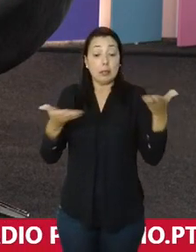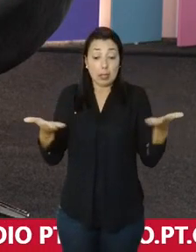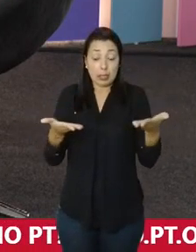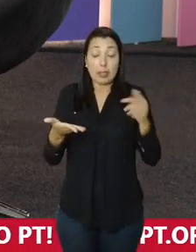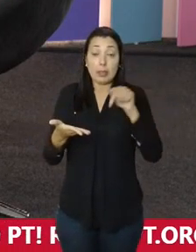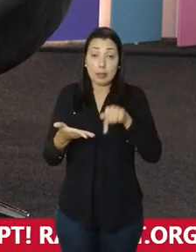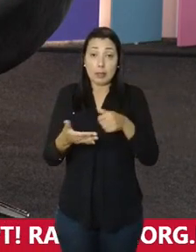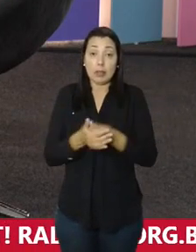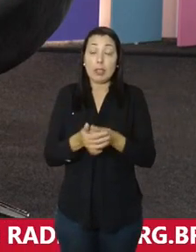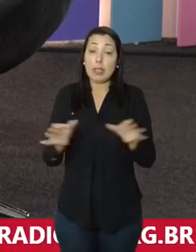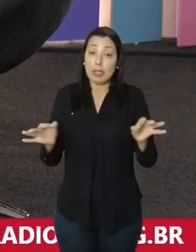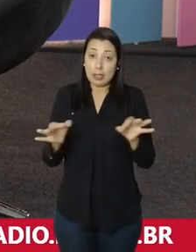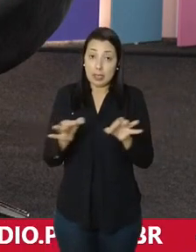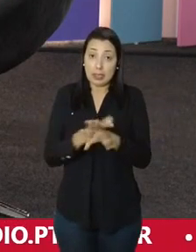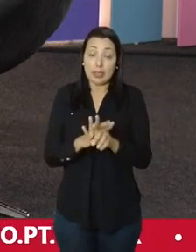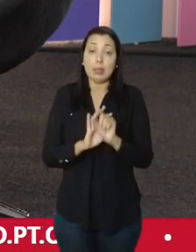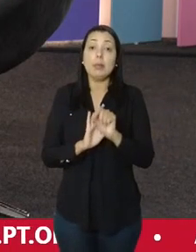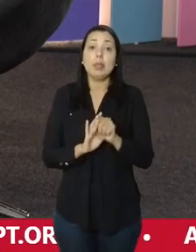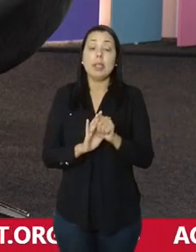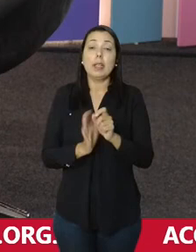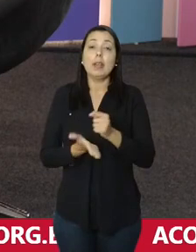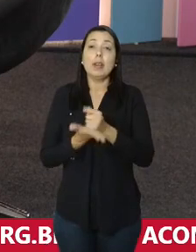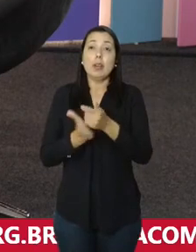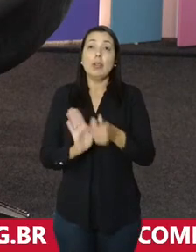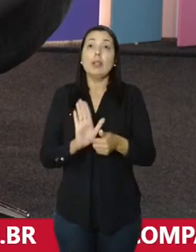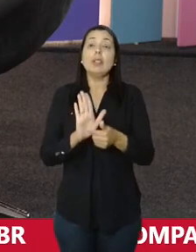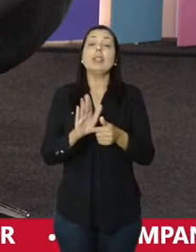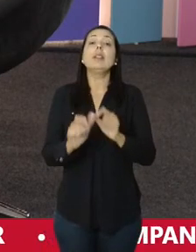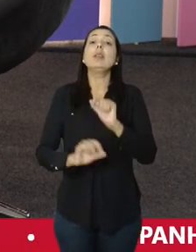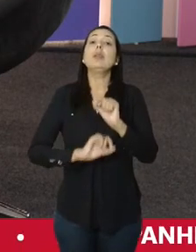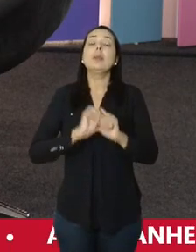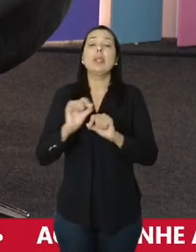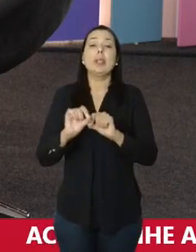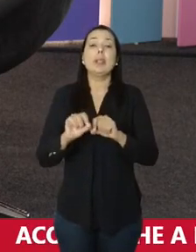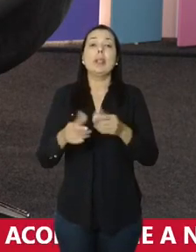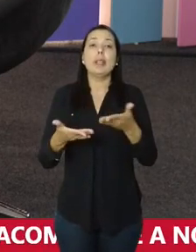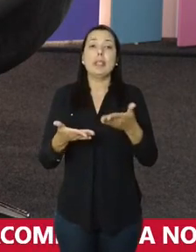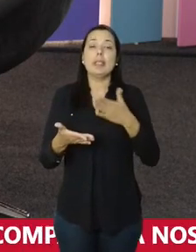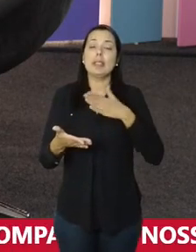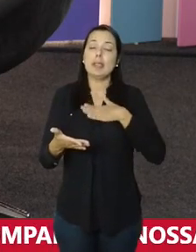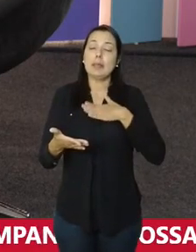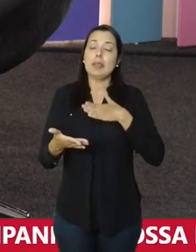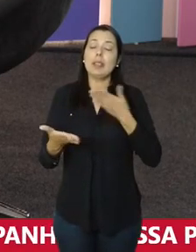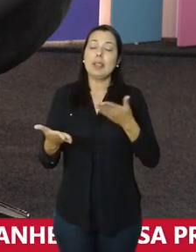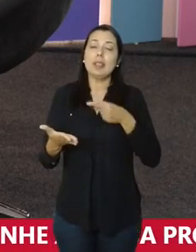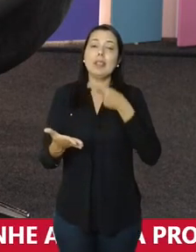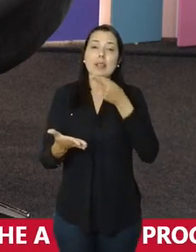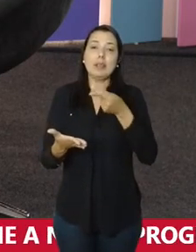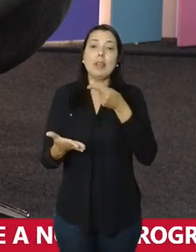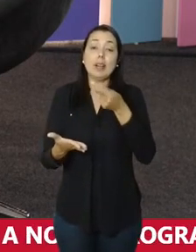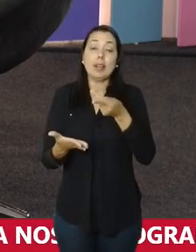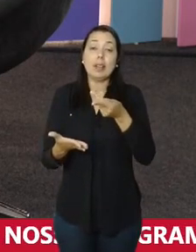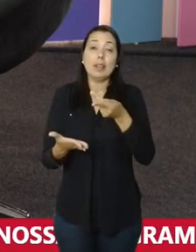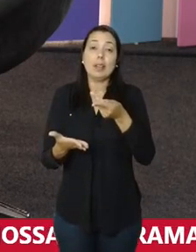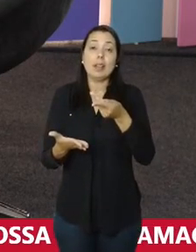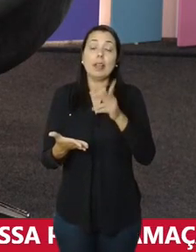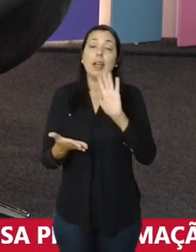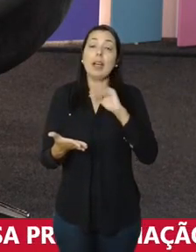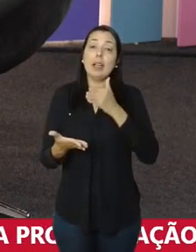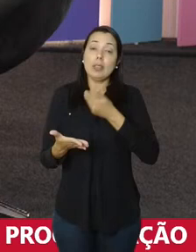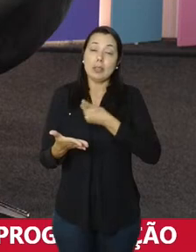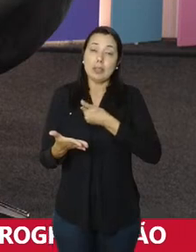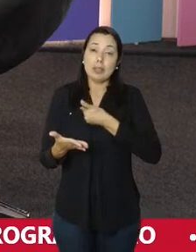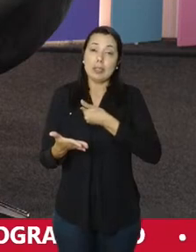eu termino dedicando essa minha intervenção à